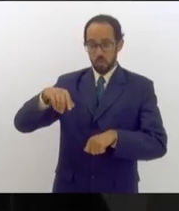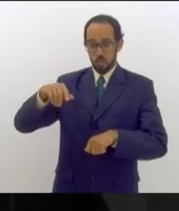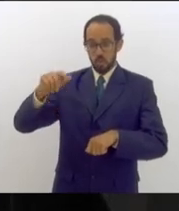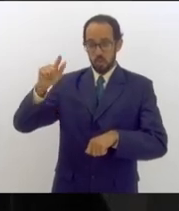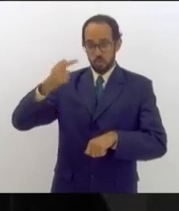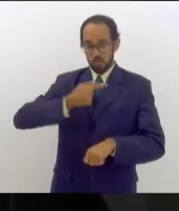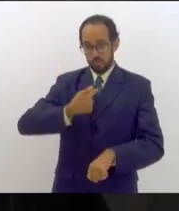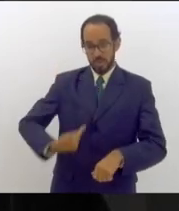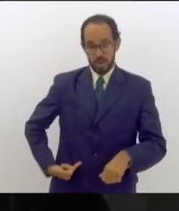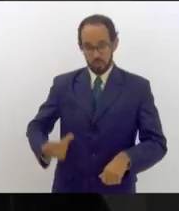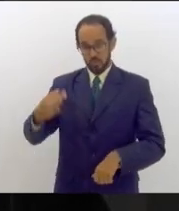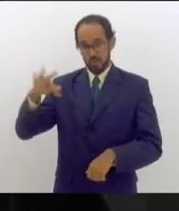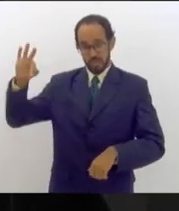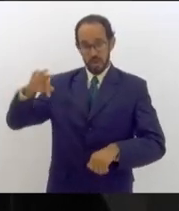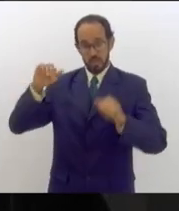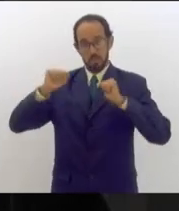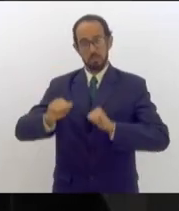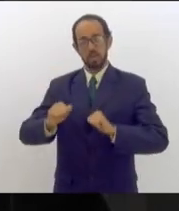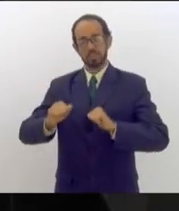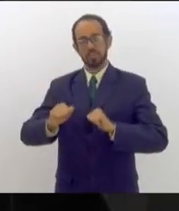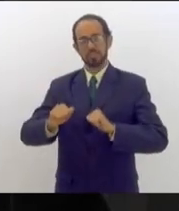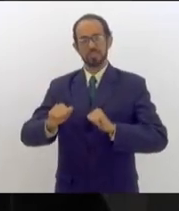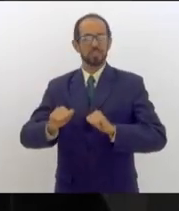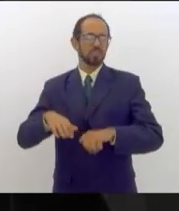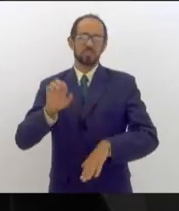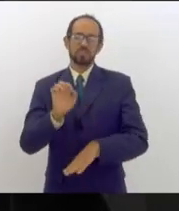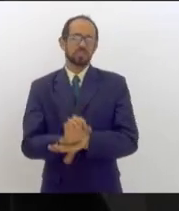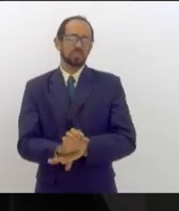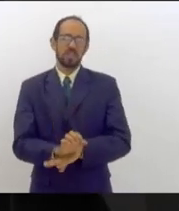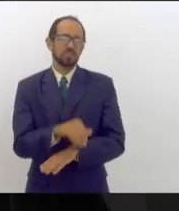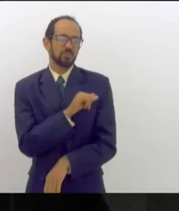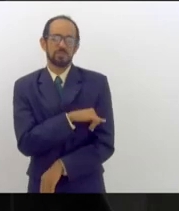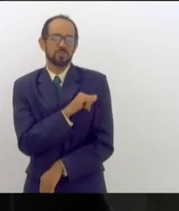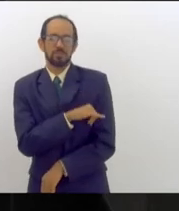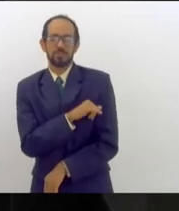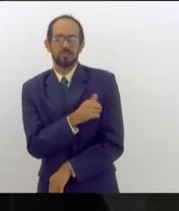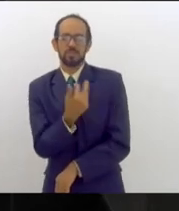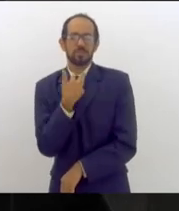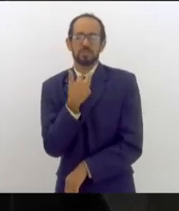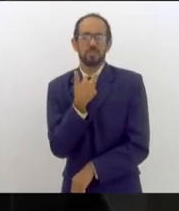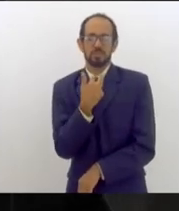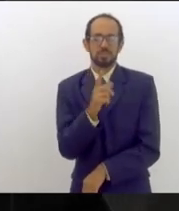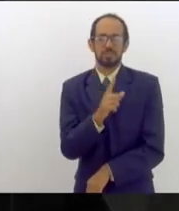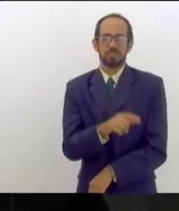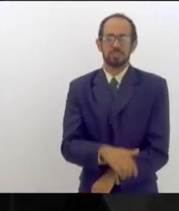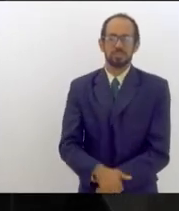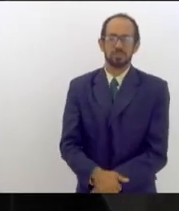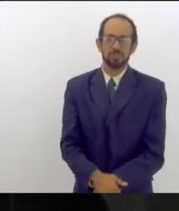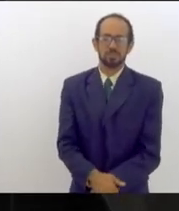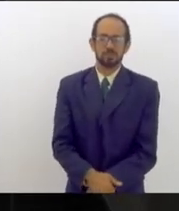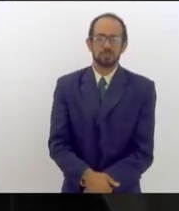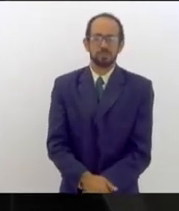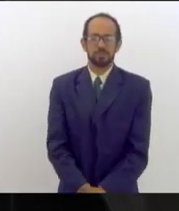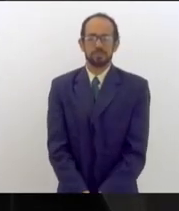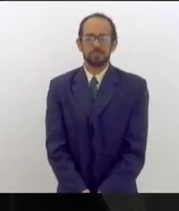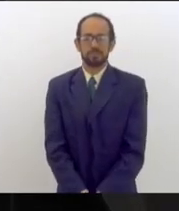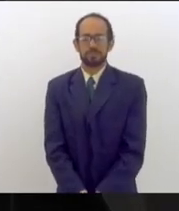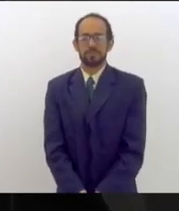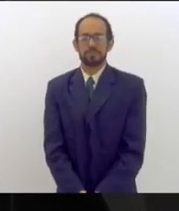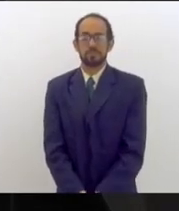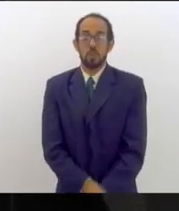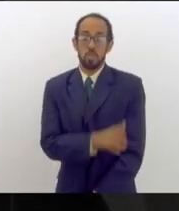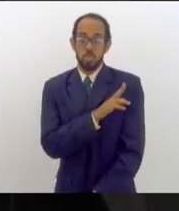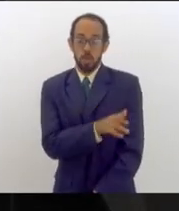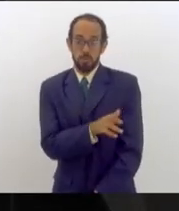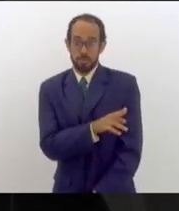exportado o estado do Rio de Janeiro não pode chama-se